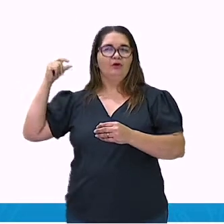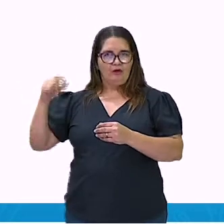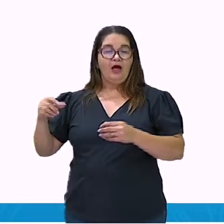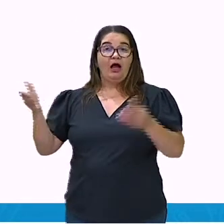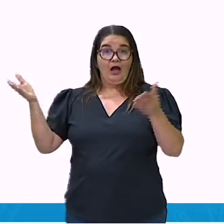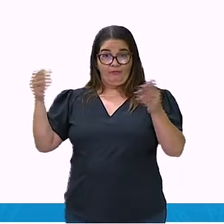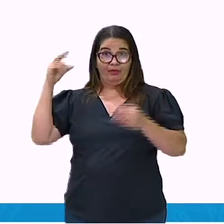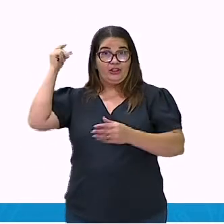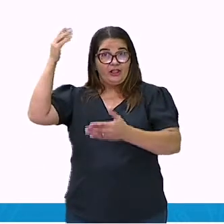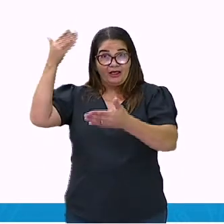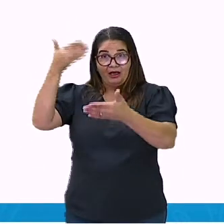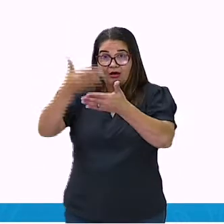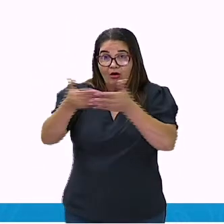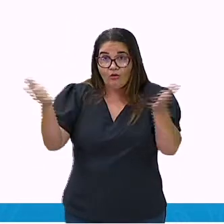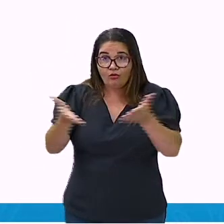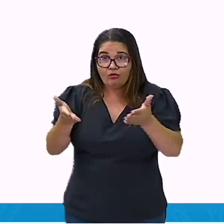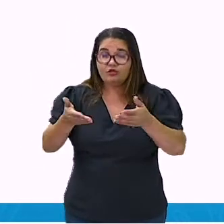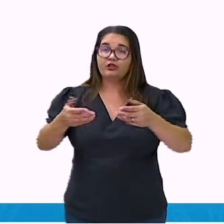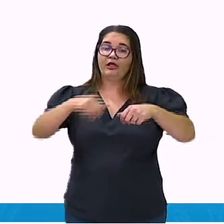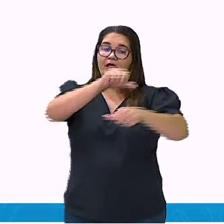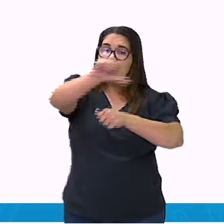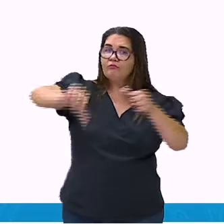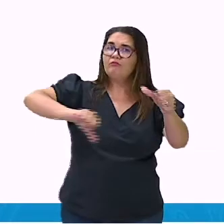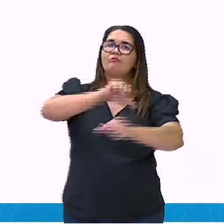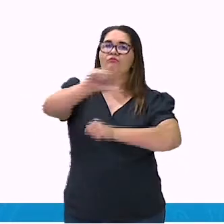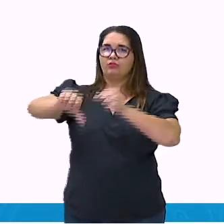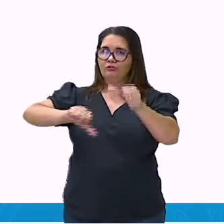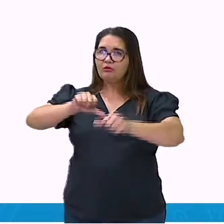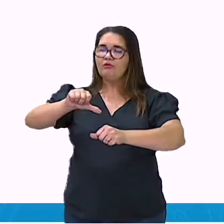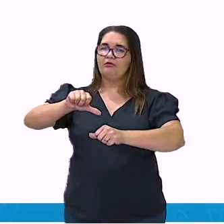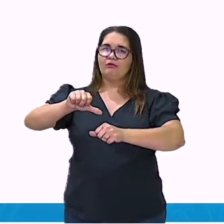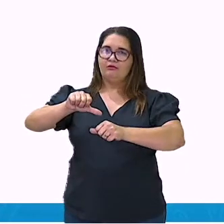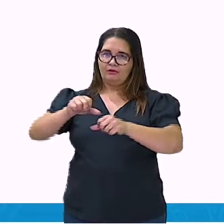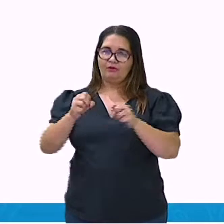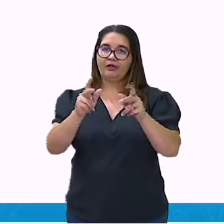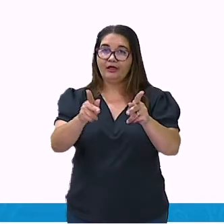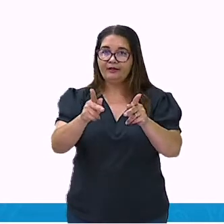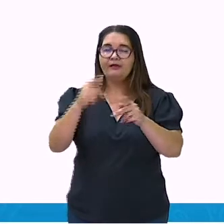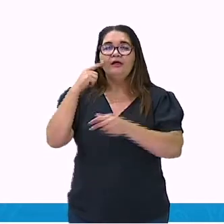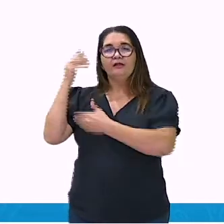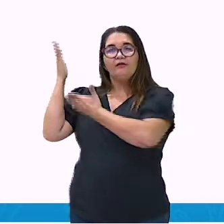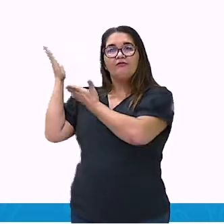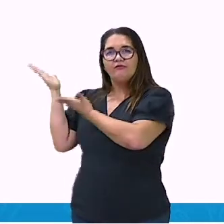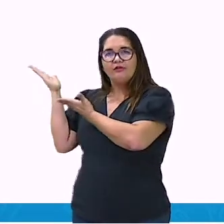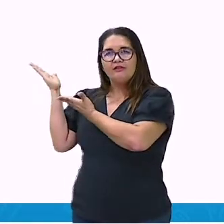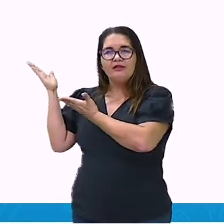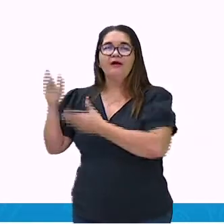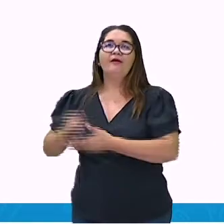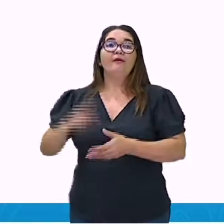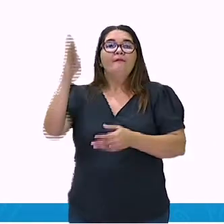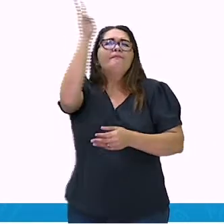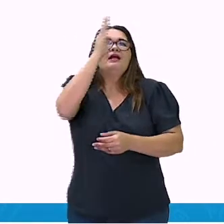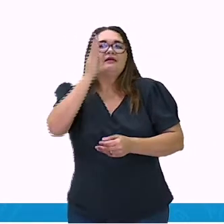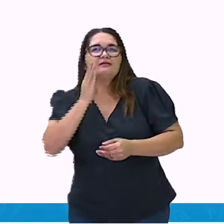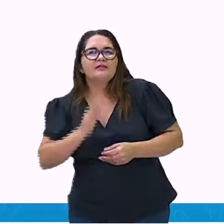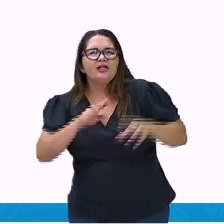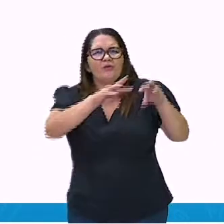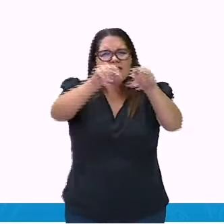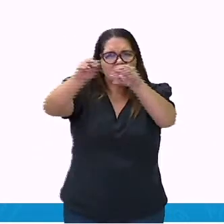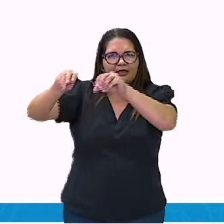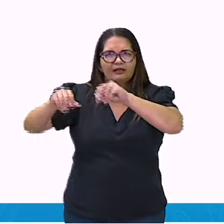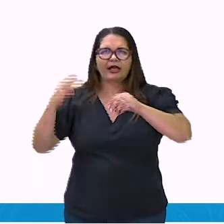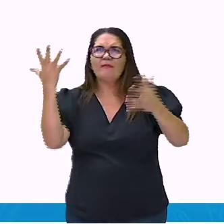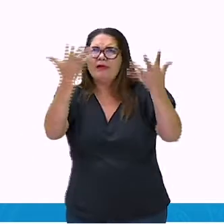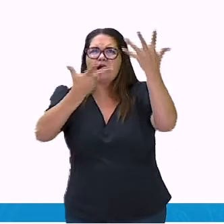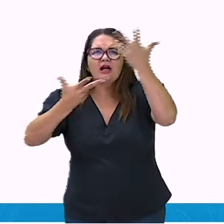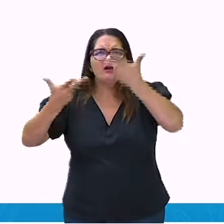ser um arquipélago e assim sucessivamente. A terra Brasílis foi crescendo. Então, o